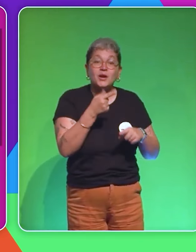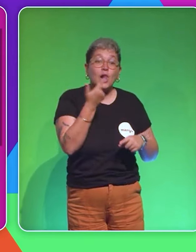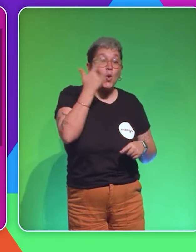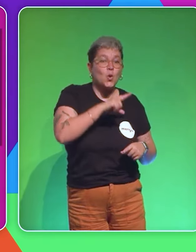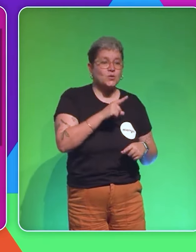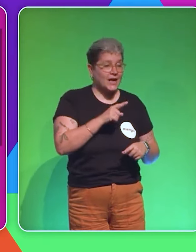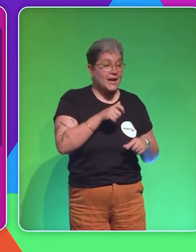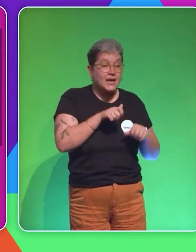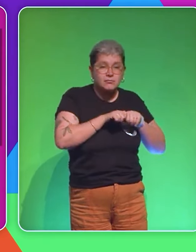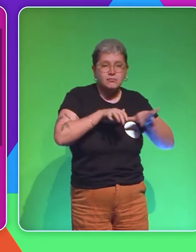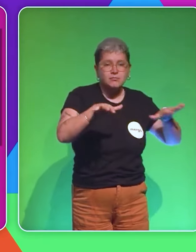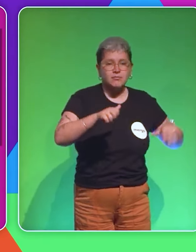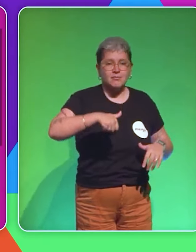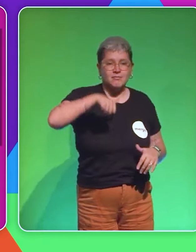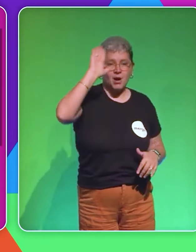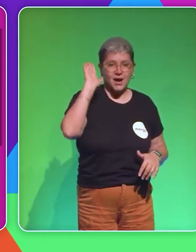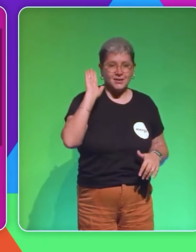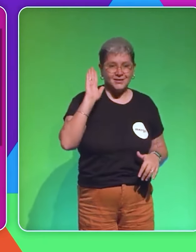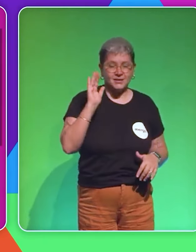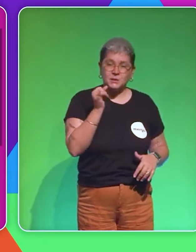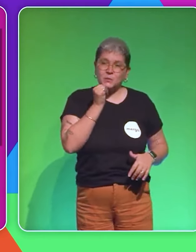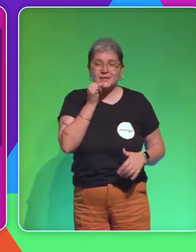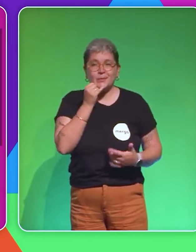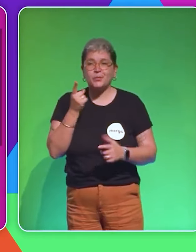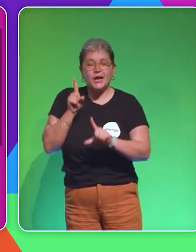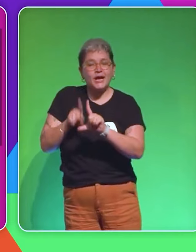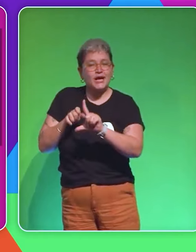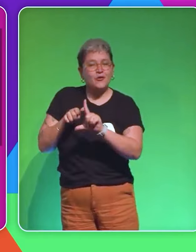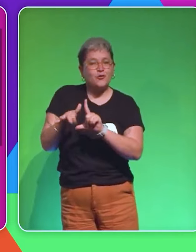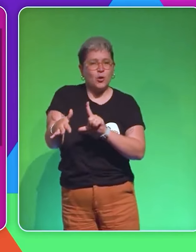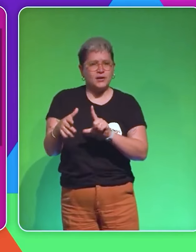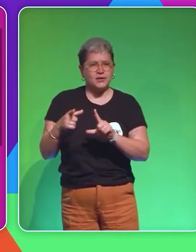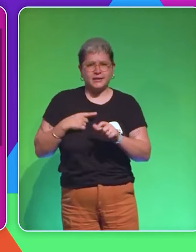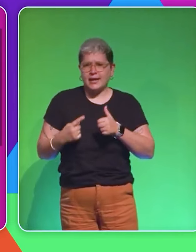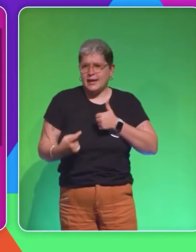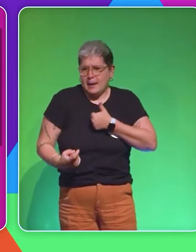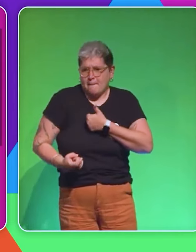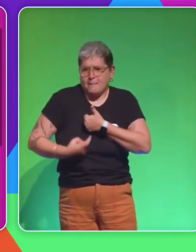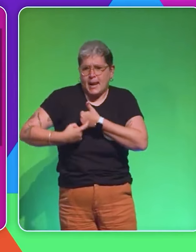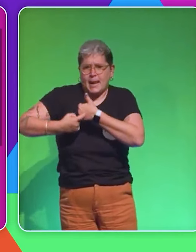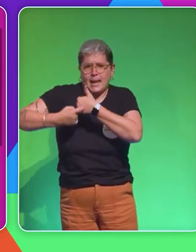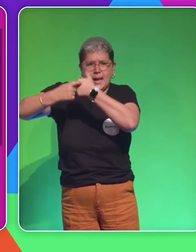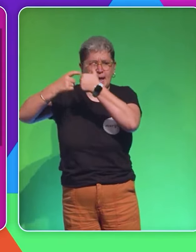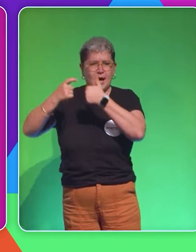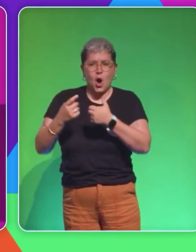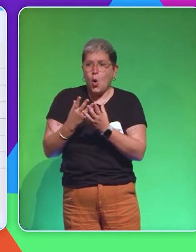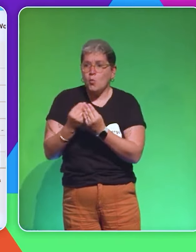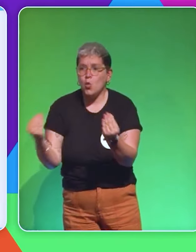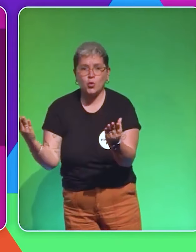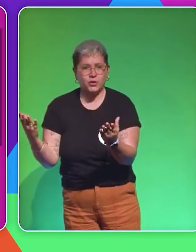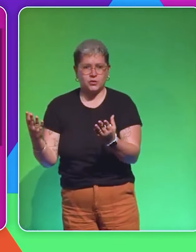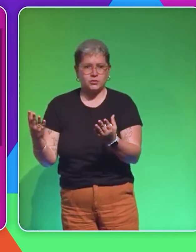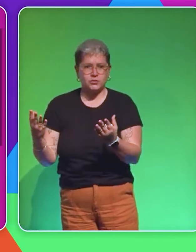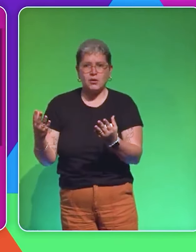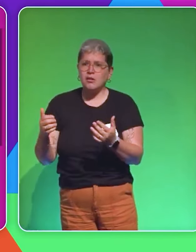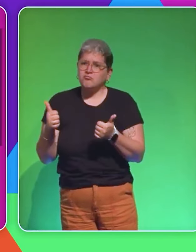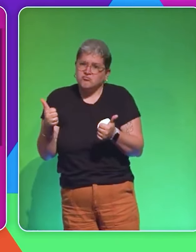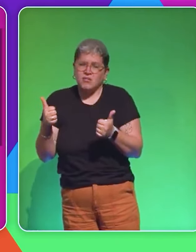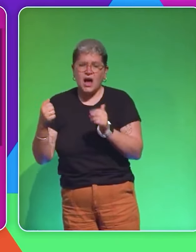então mega influencer é aquele para para divulgar a marca mais Brand mas que o que converte mesmo são os